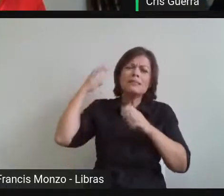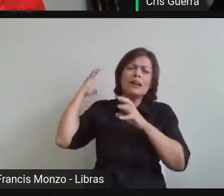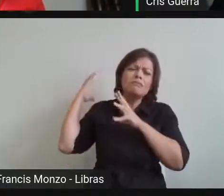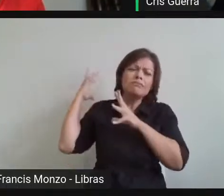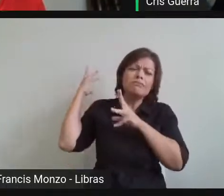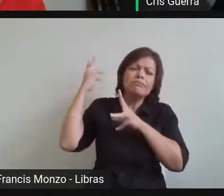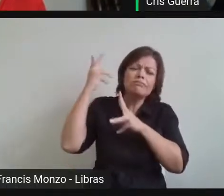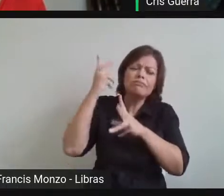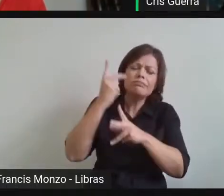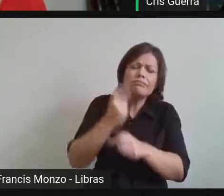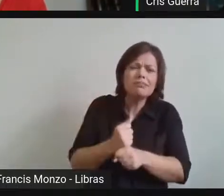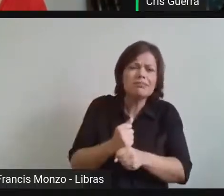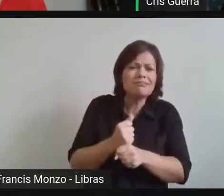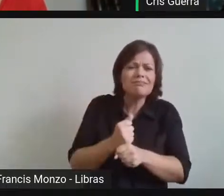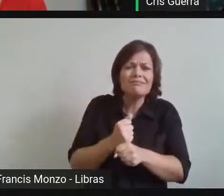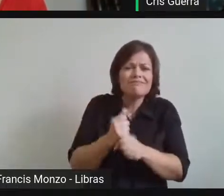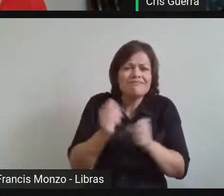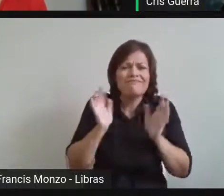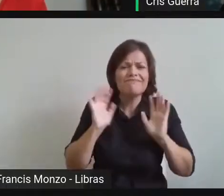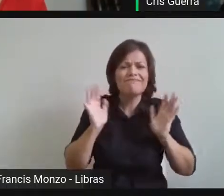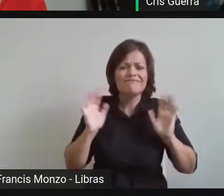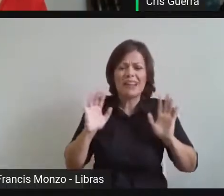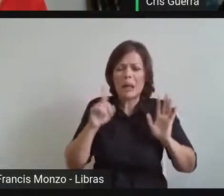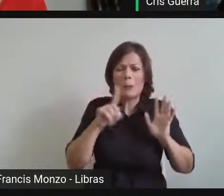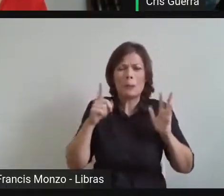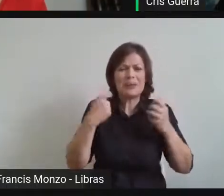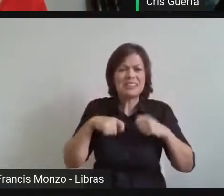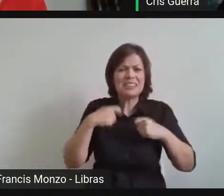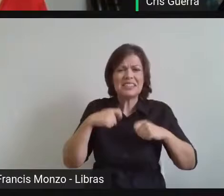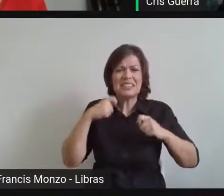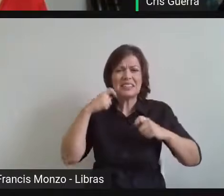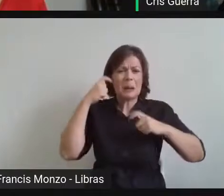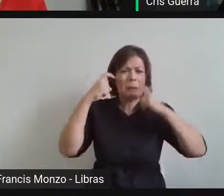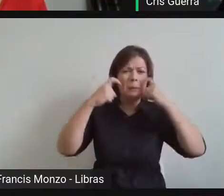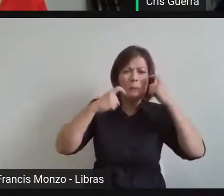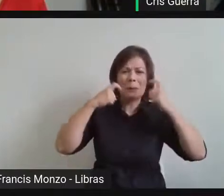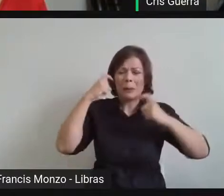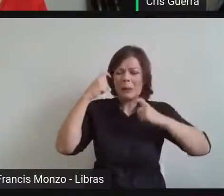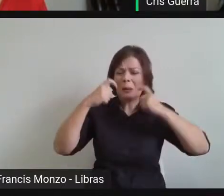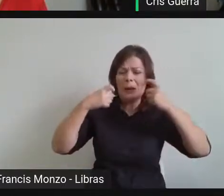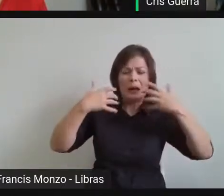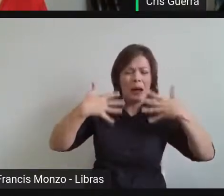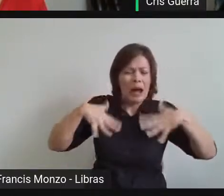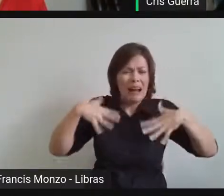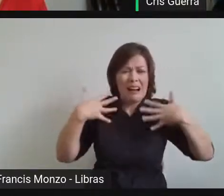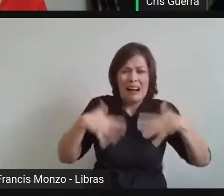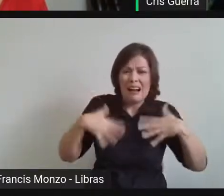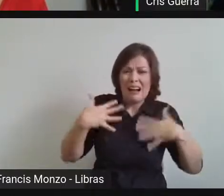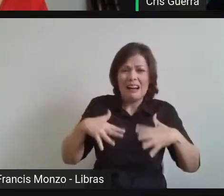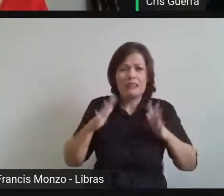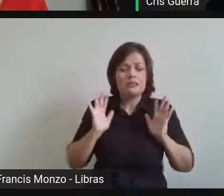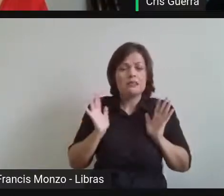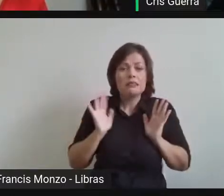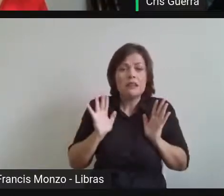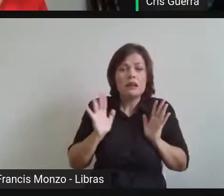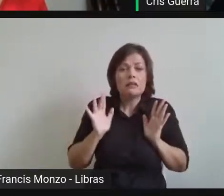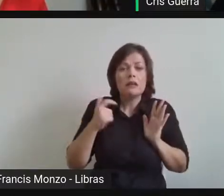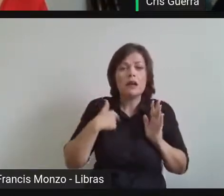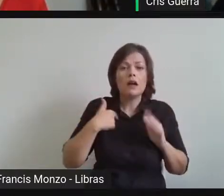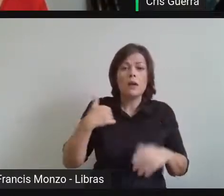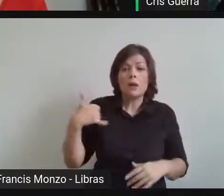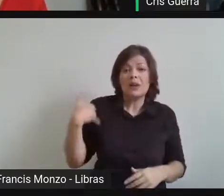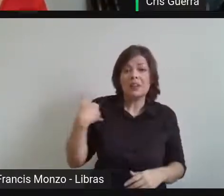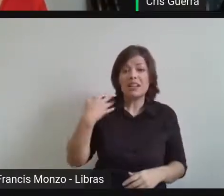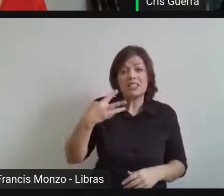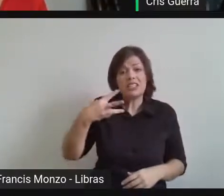coisas, né? Eu acho que hoje, com 50 anos, eu vejo as coisas de uma maneira muito menos dramática do que com 35, do que com